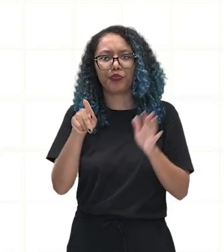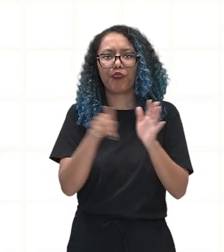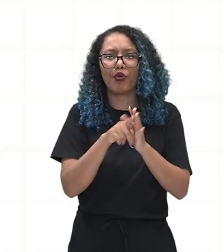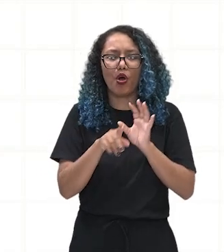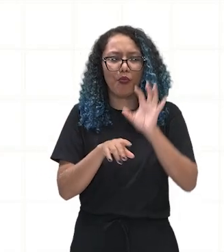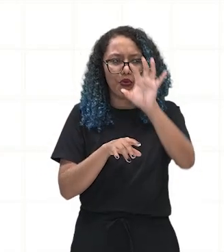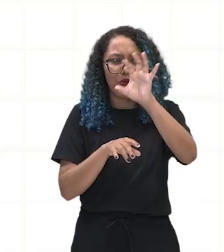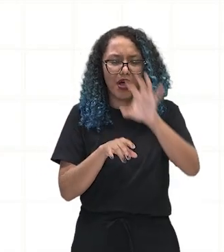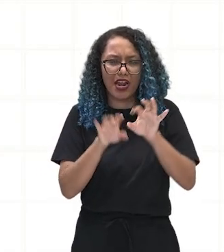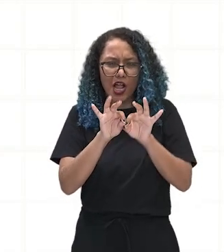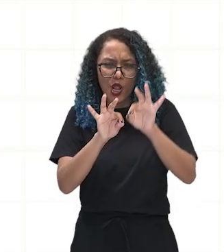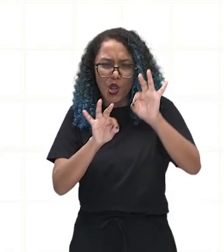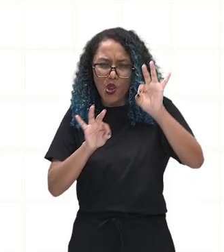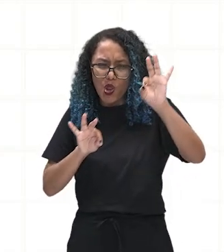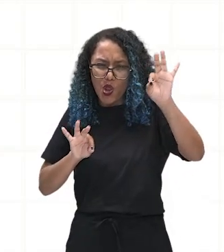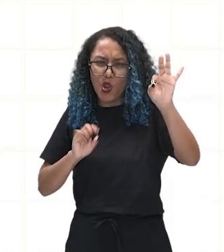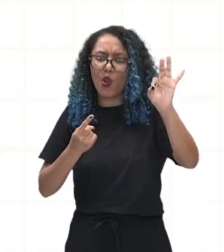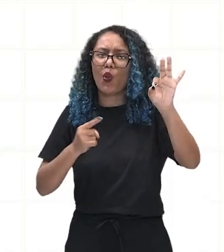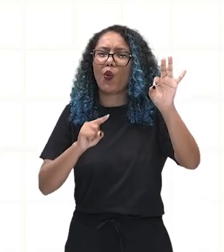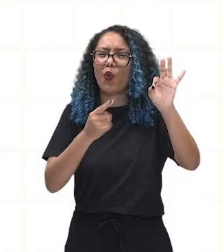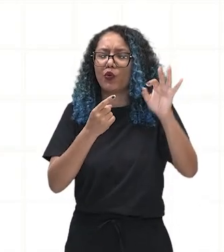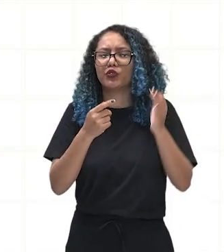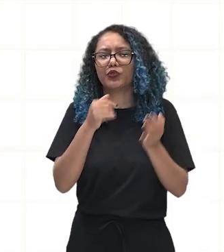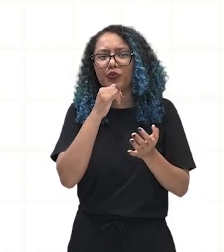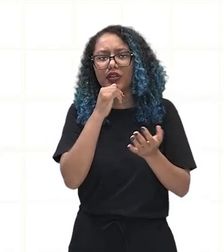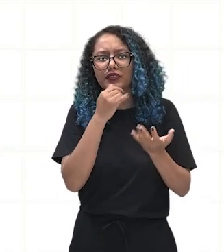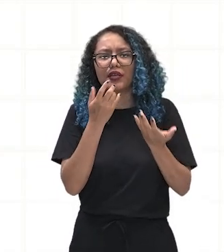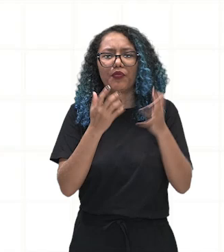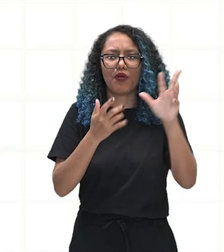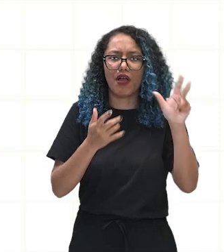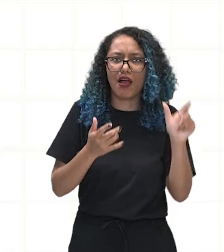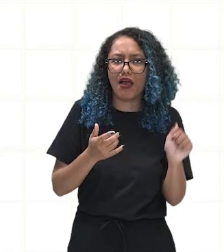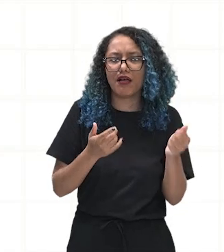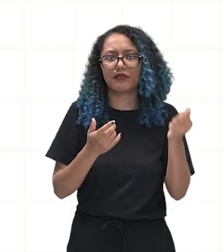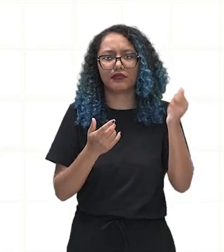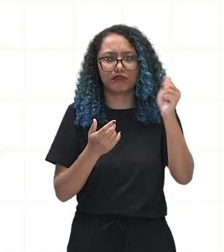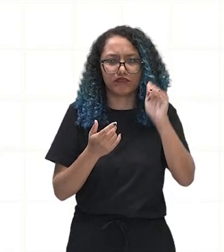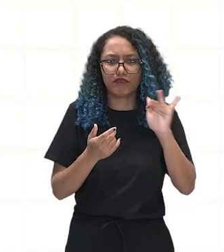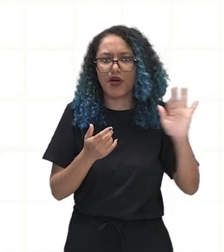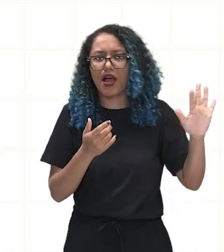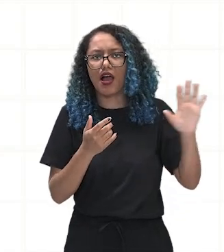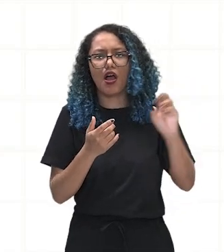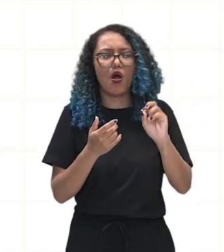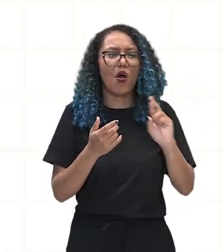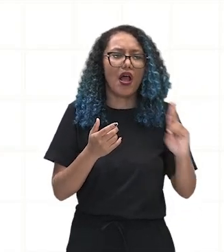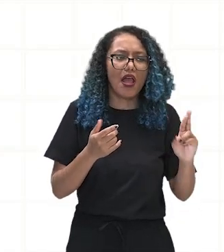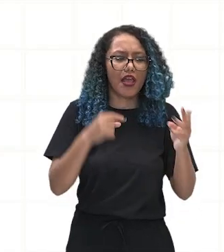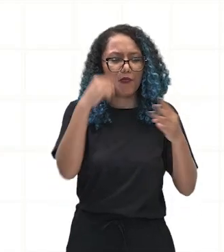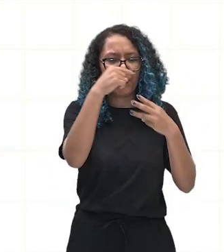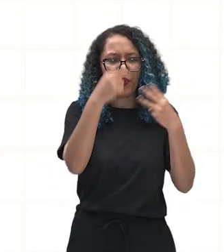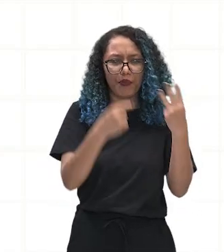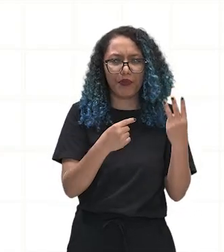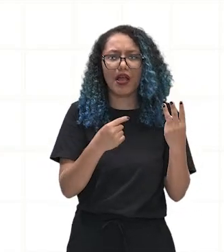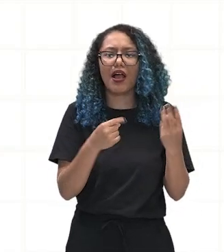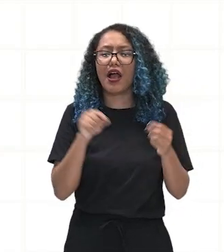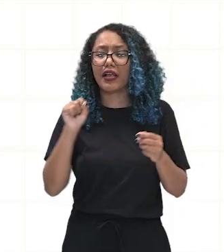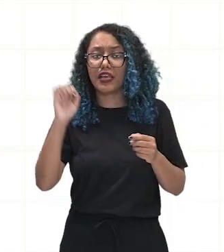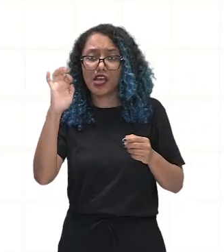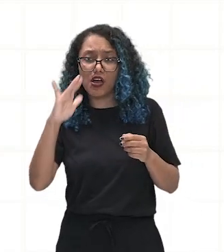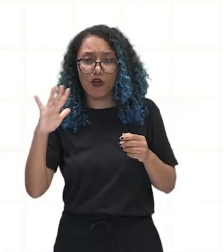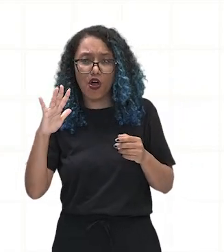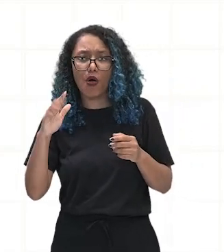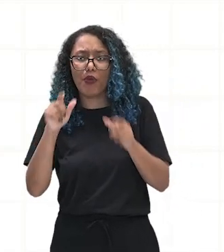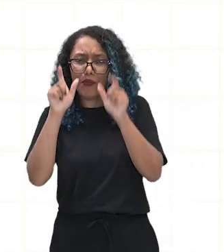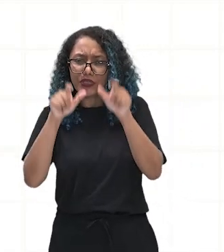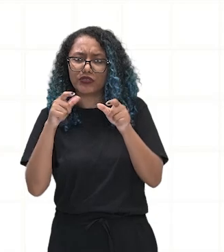e África. Então, havia na Europa pessoas que estavam querendo comprar esses